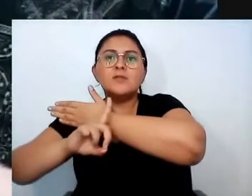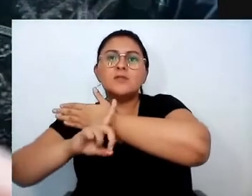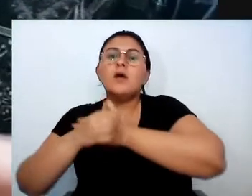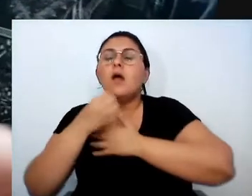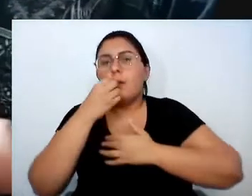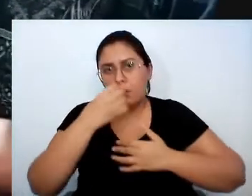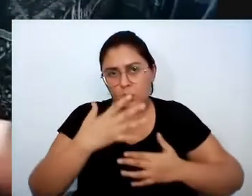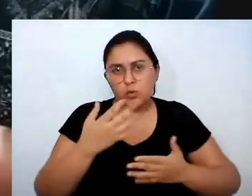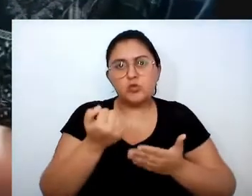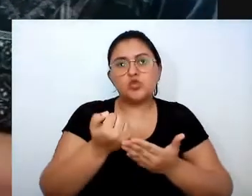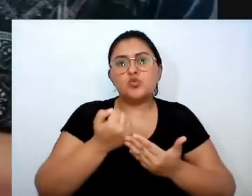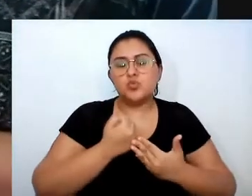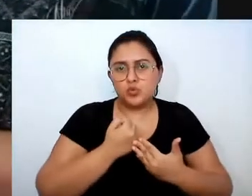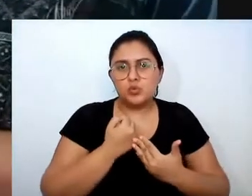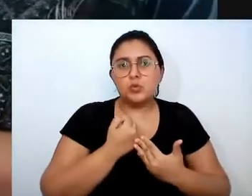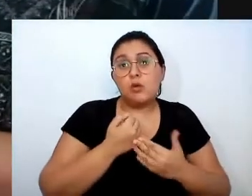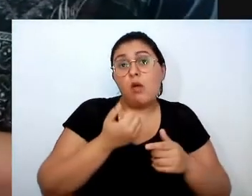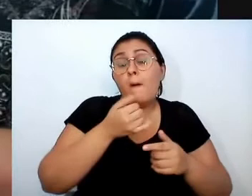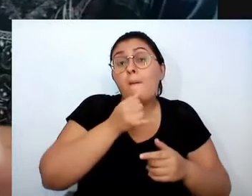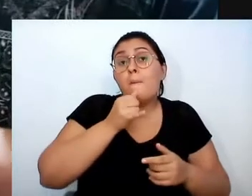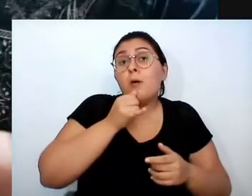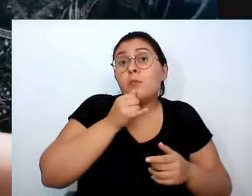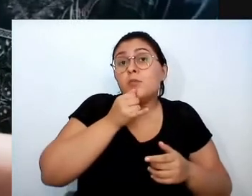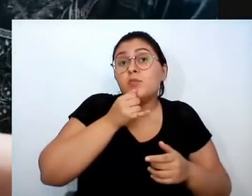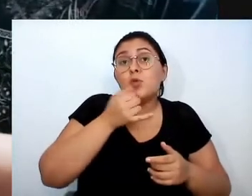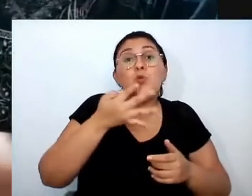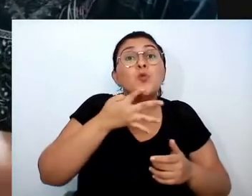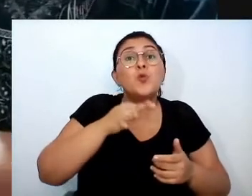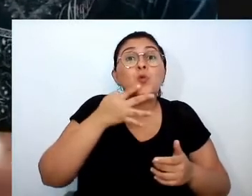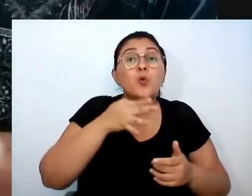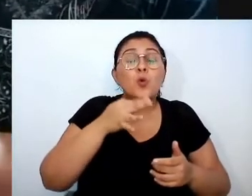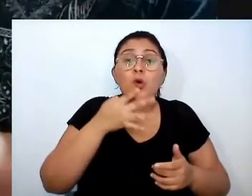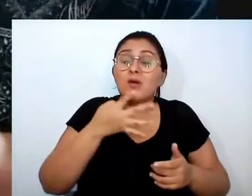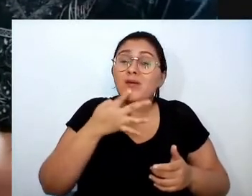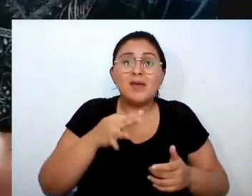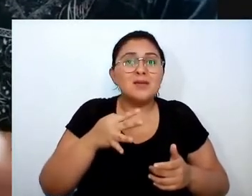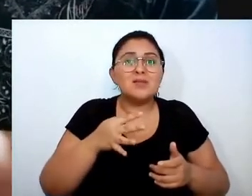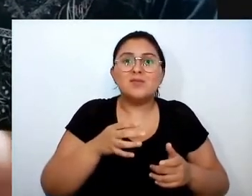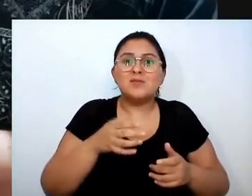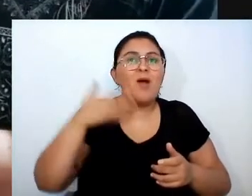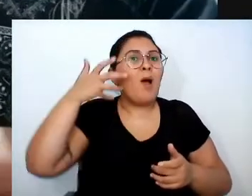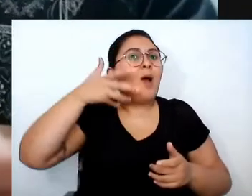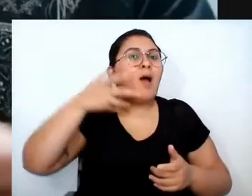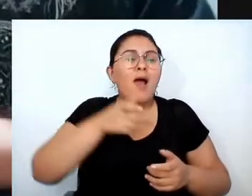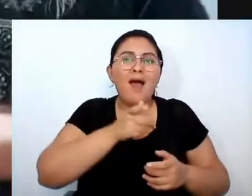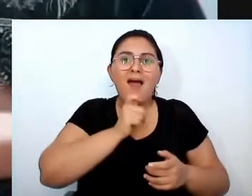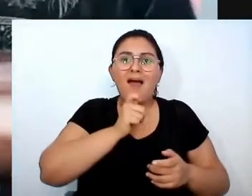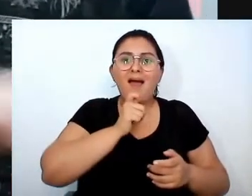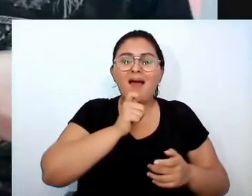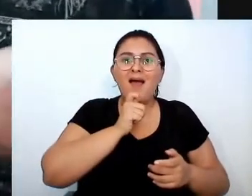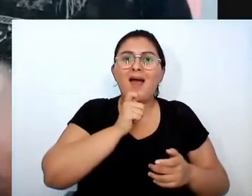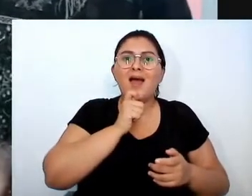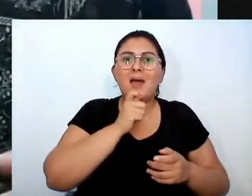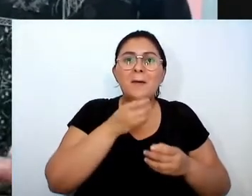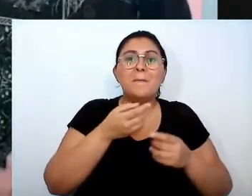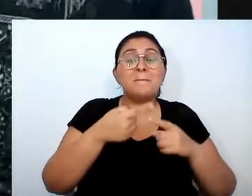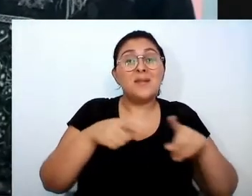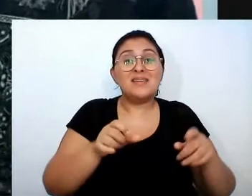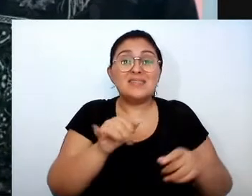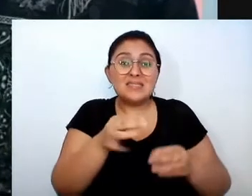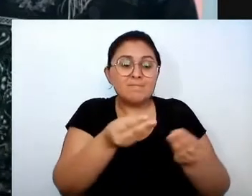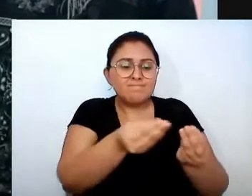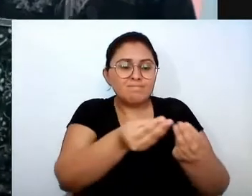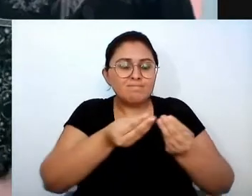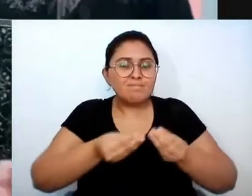Principalmente. sim, Porque você vai pegar do início, vai estudar aquela peça. Aí depois que a gente começa a estudar que